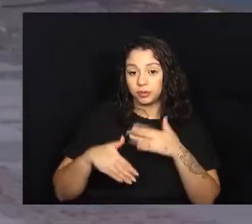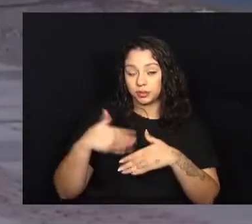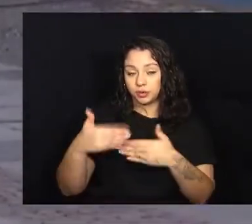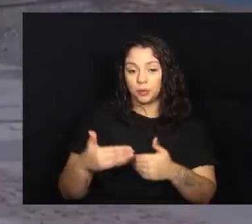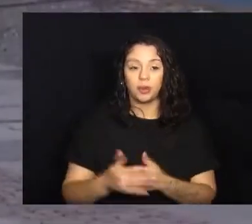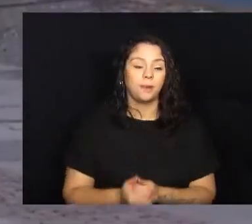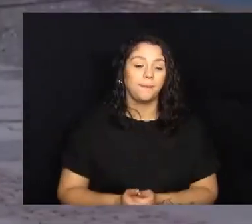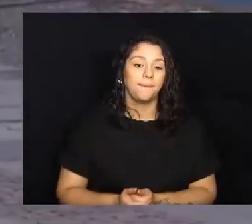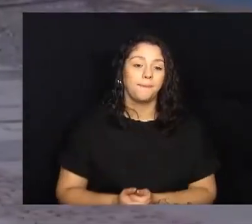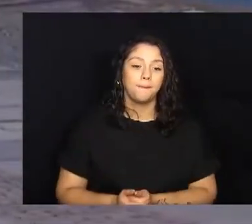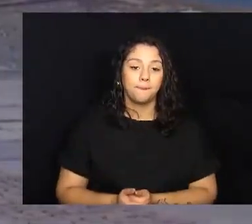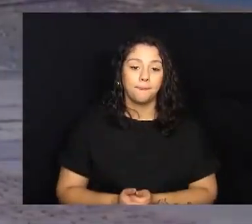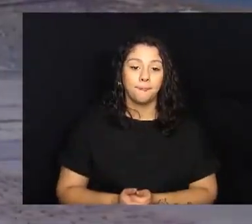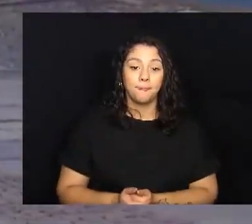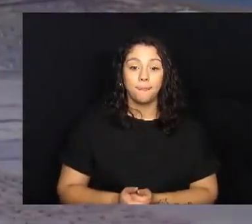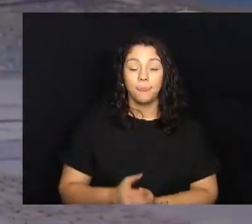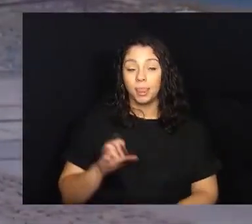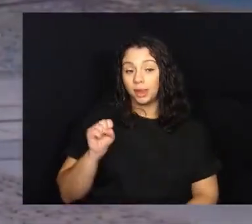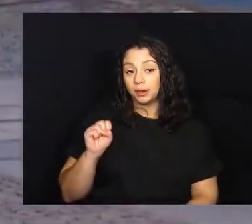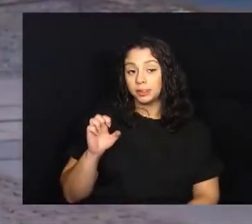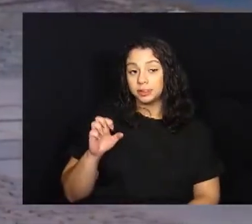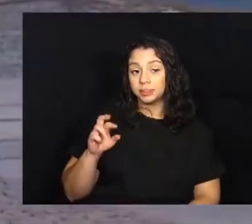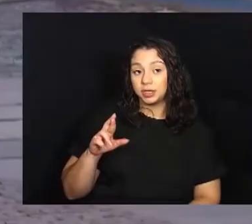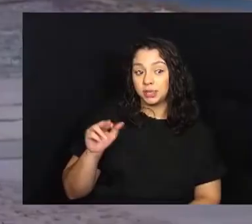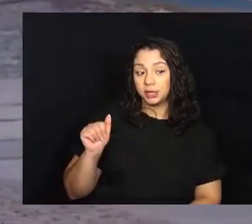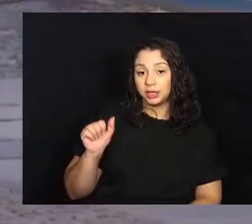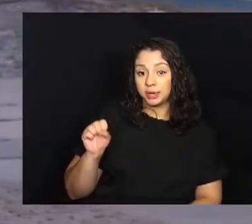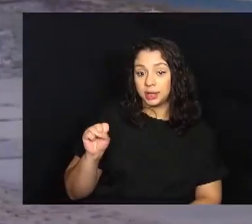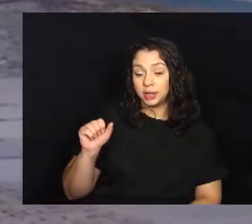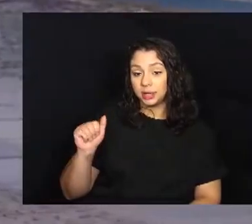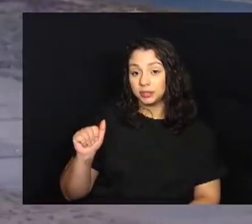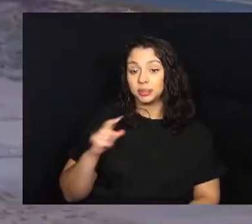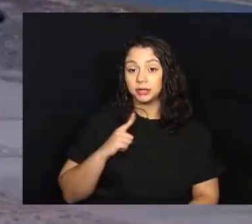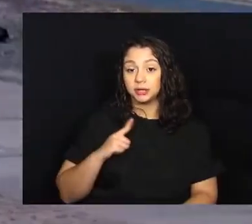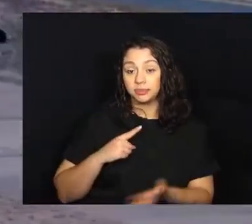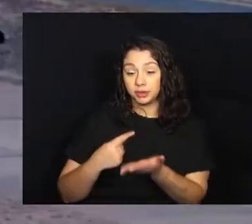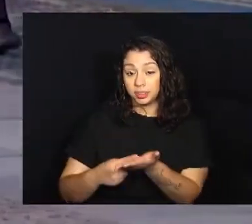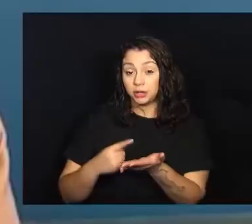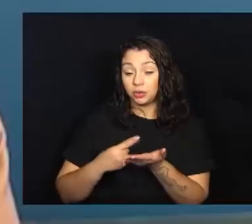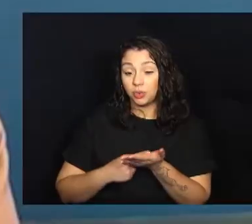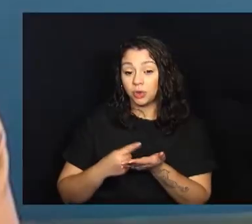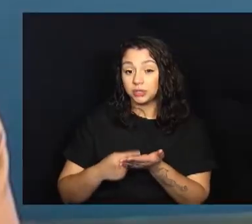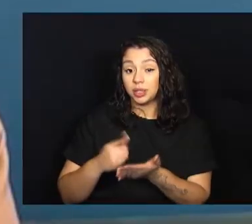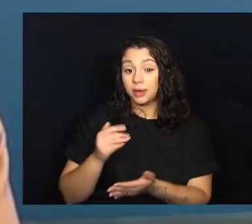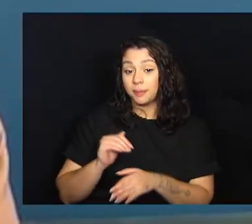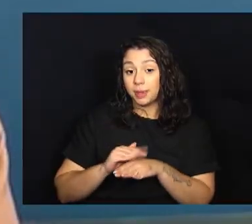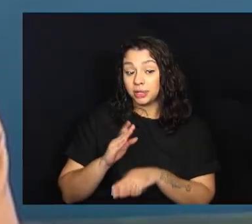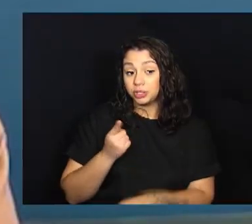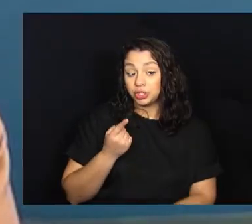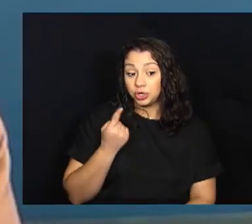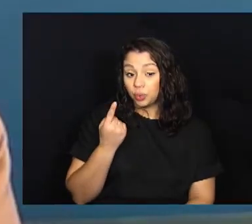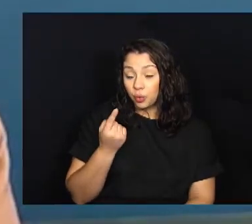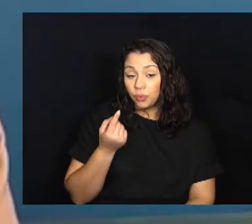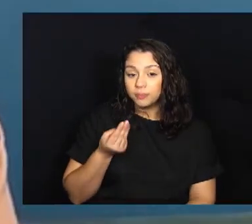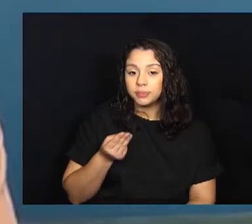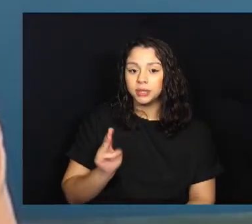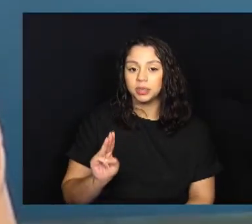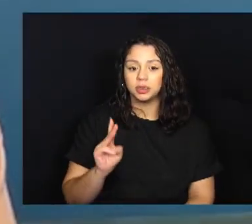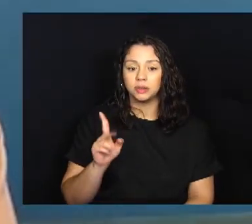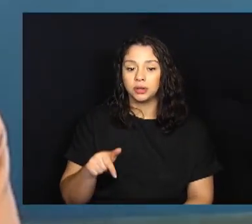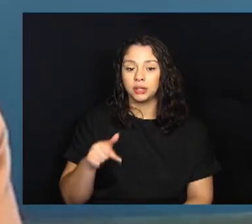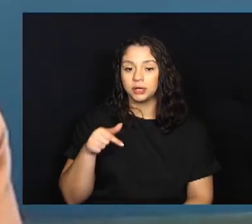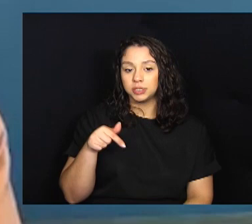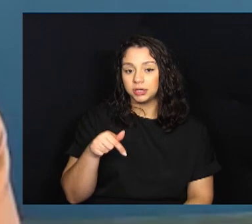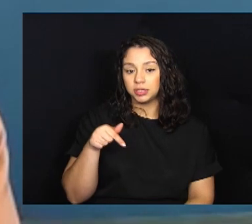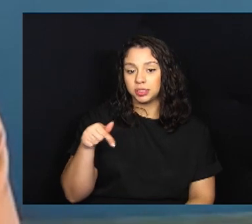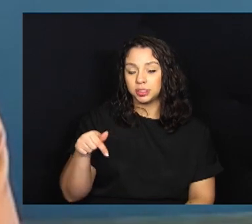foi negociado mais de 1 milhão, né, de dívidas neste período. Então, é um número aqui 70%